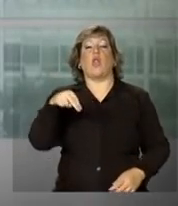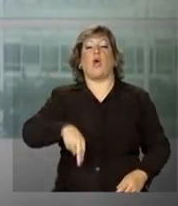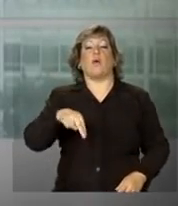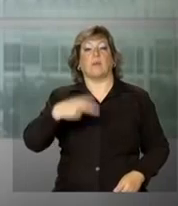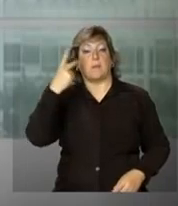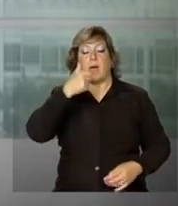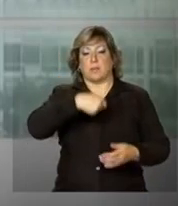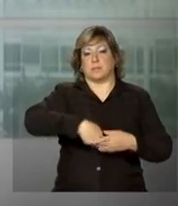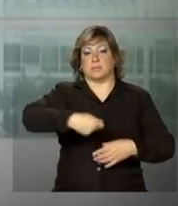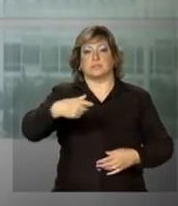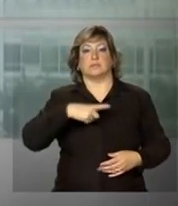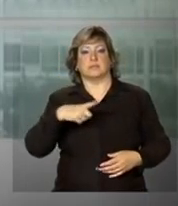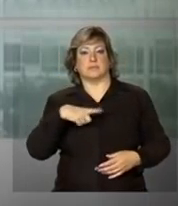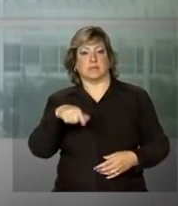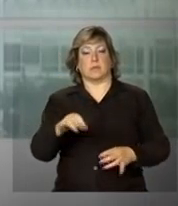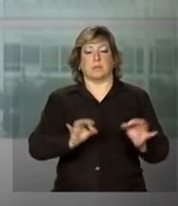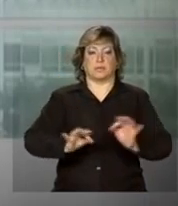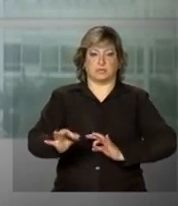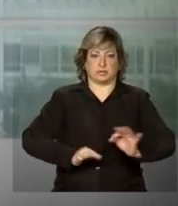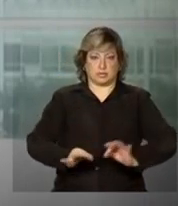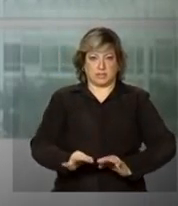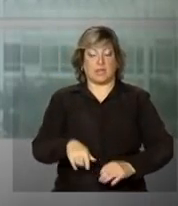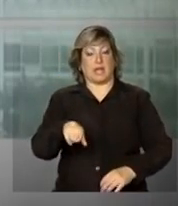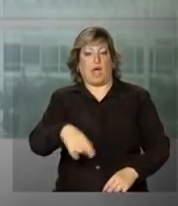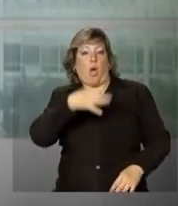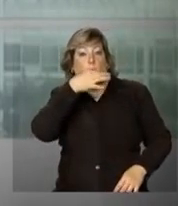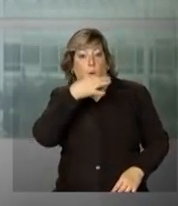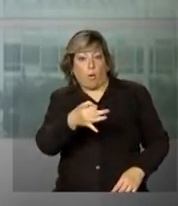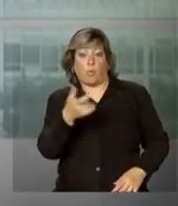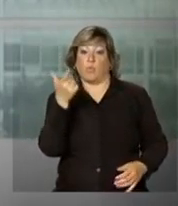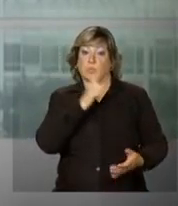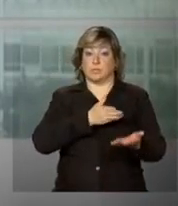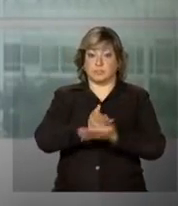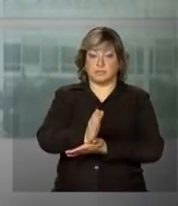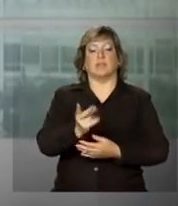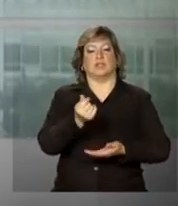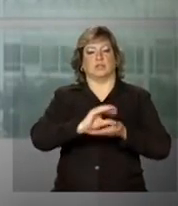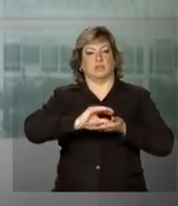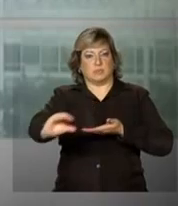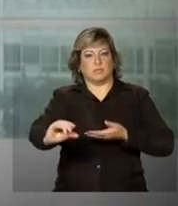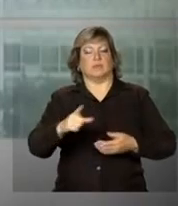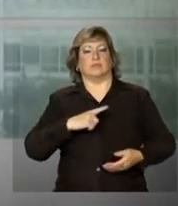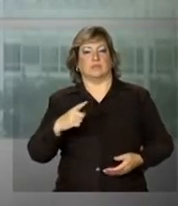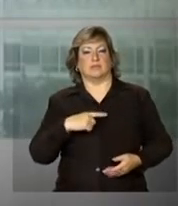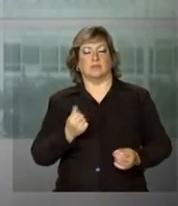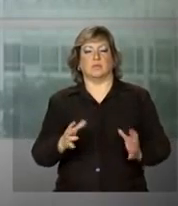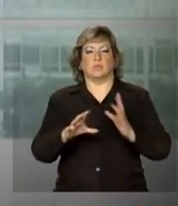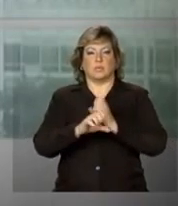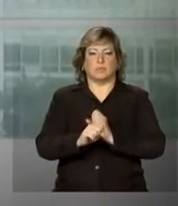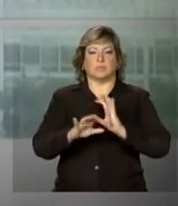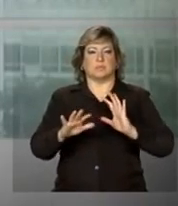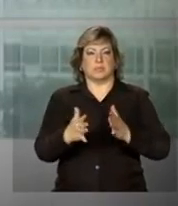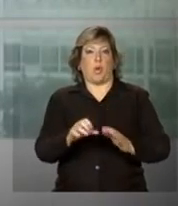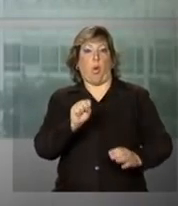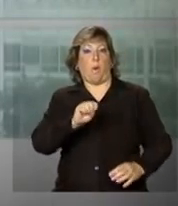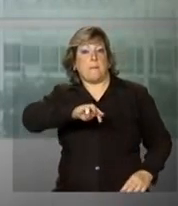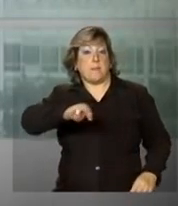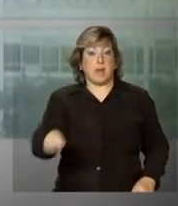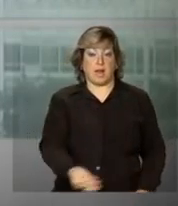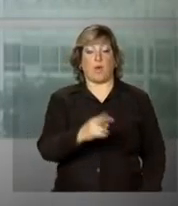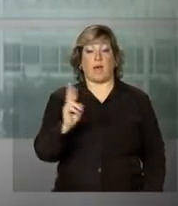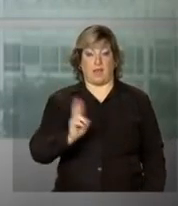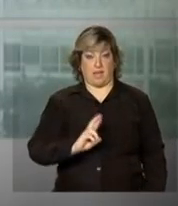para enviar os projetos. As propostas aprovadas serão financiadas com recursos estimados em 8 milhões